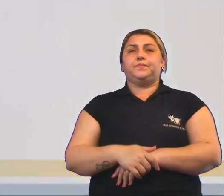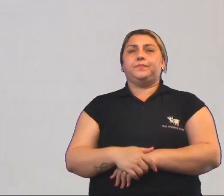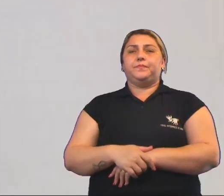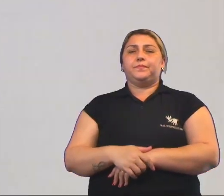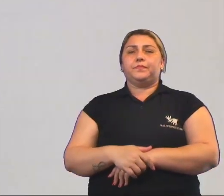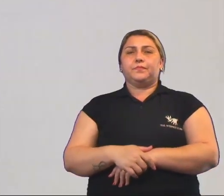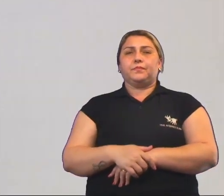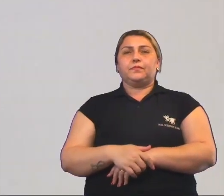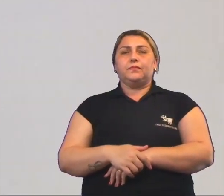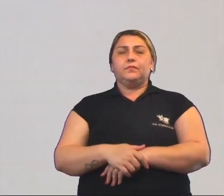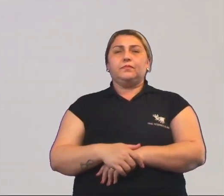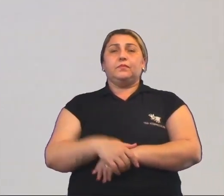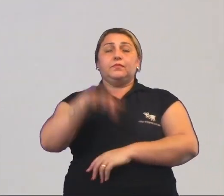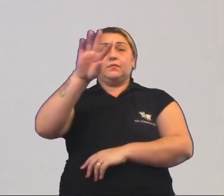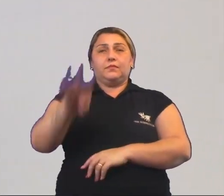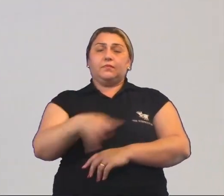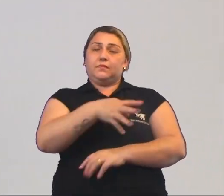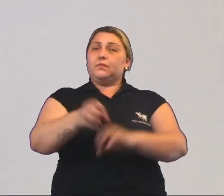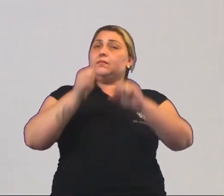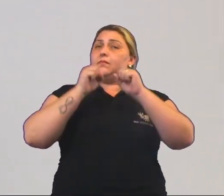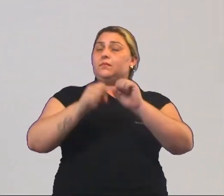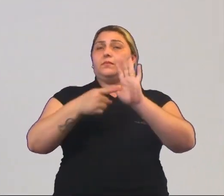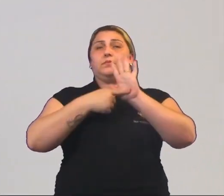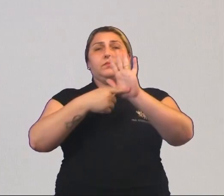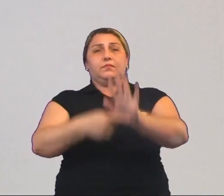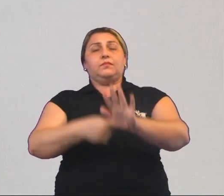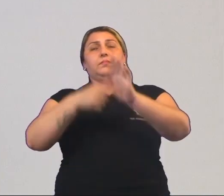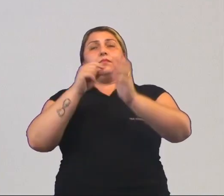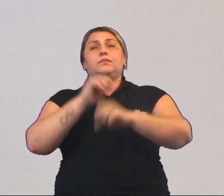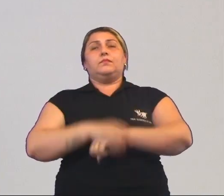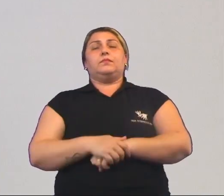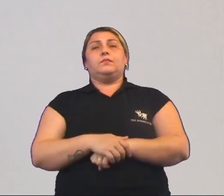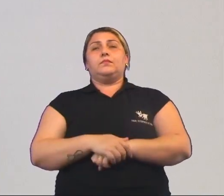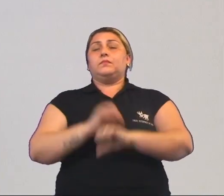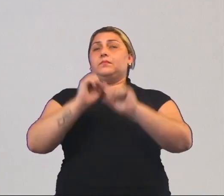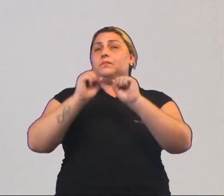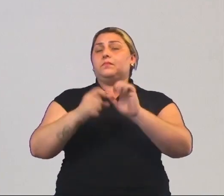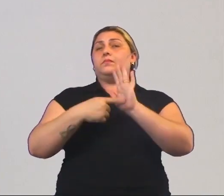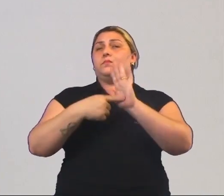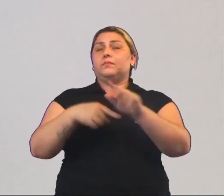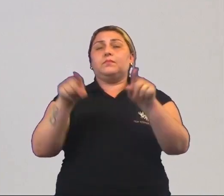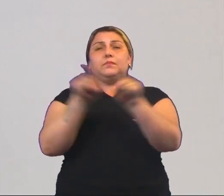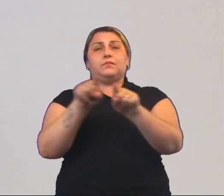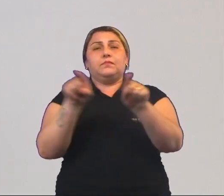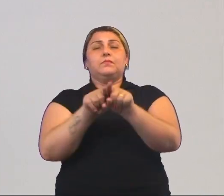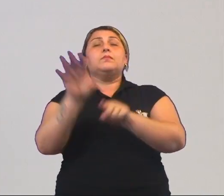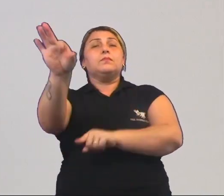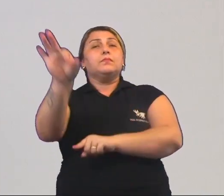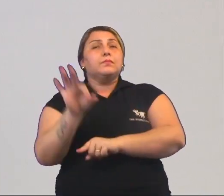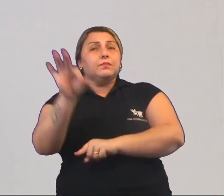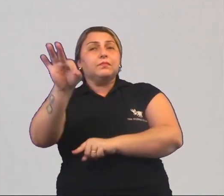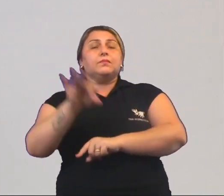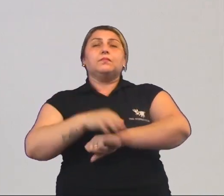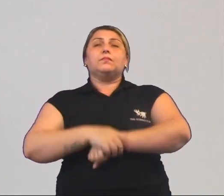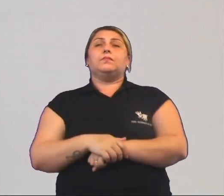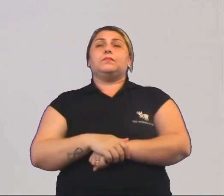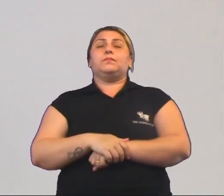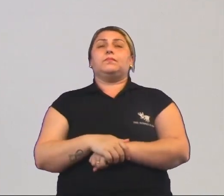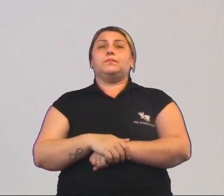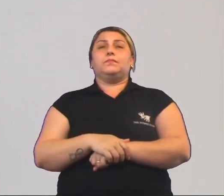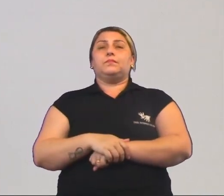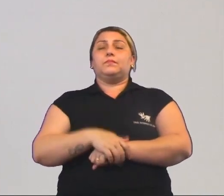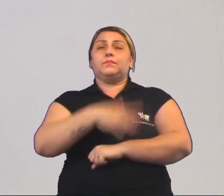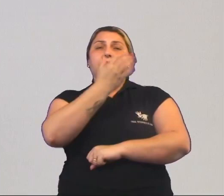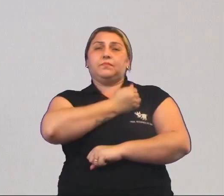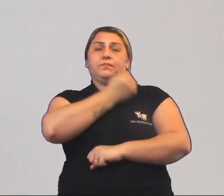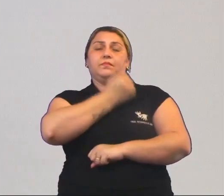Então, nesse caso, pessoal, a tabela ela pode ser mostrada normalmente e pode ser mostrada também em porcentagem, tá? A gente pega um